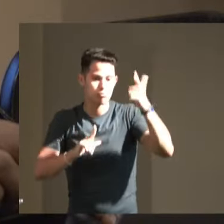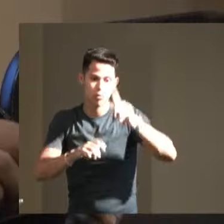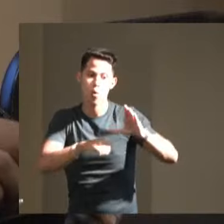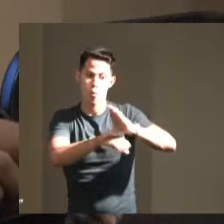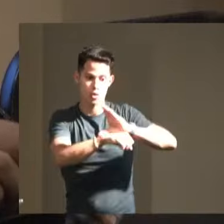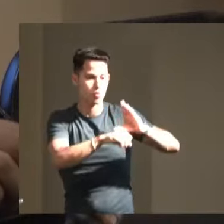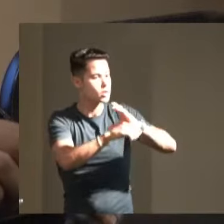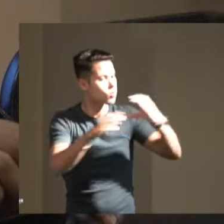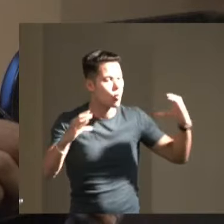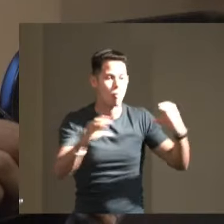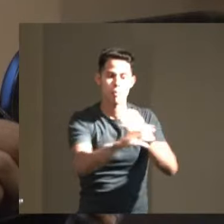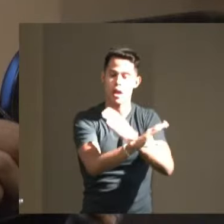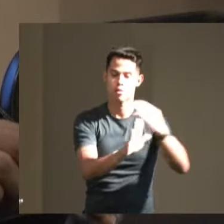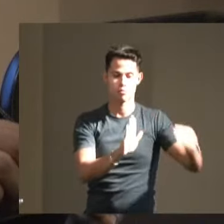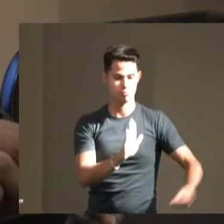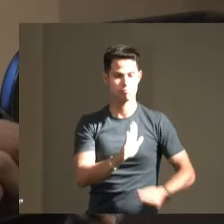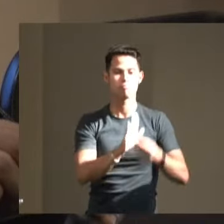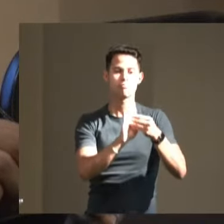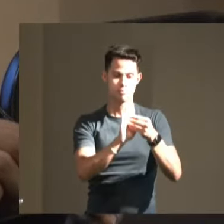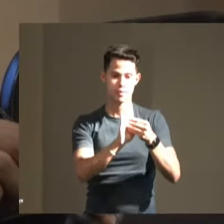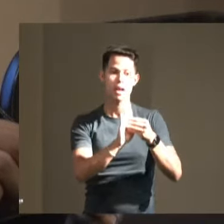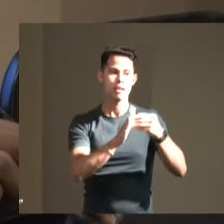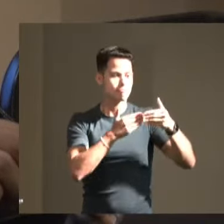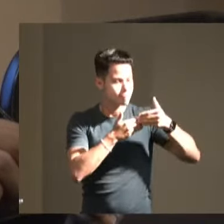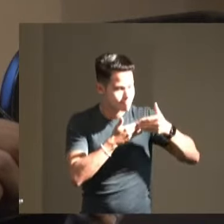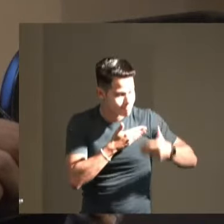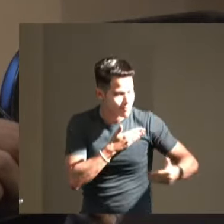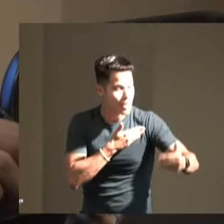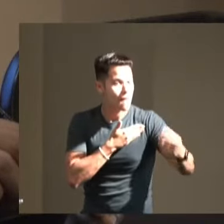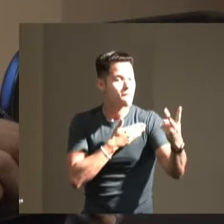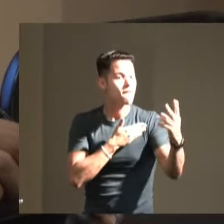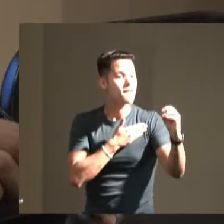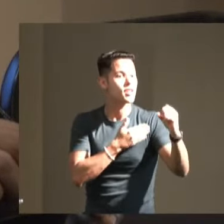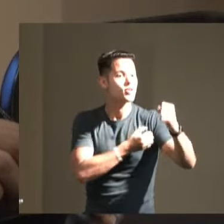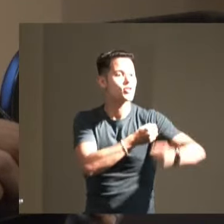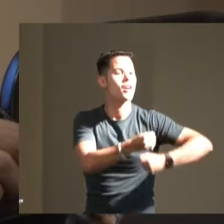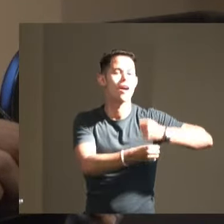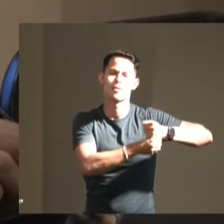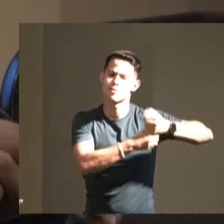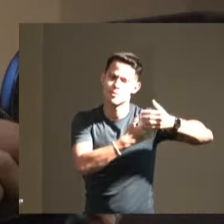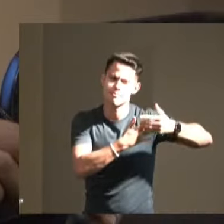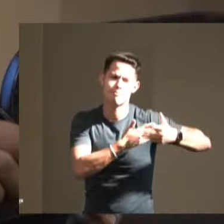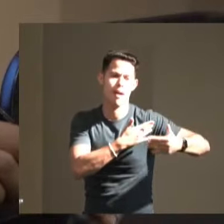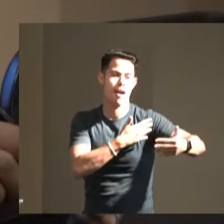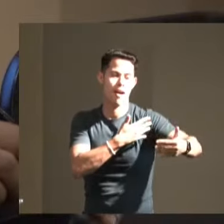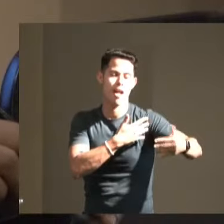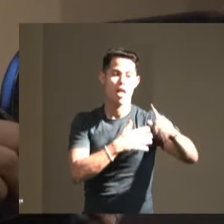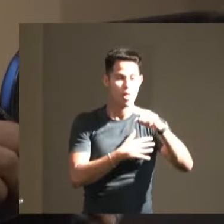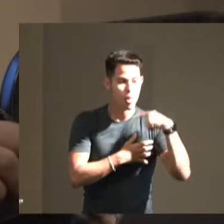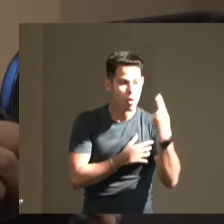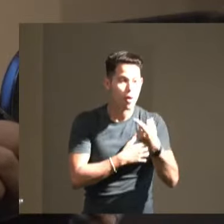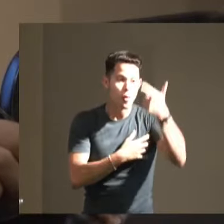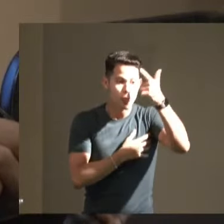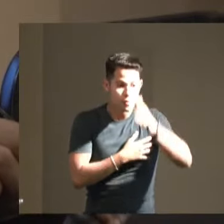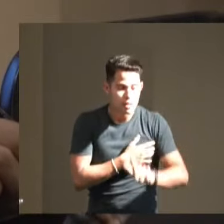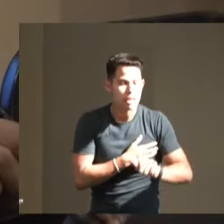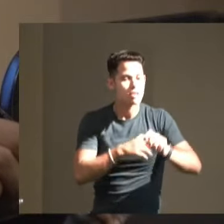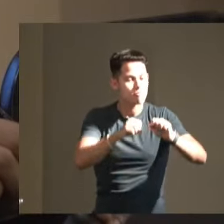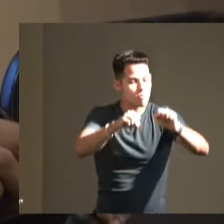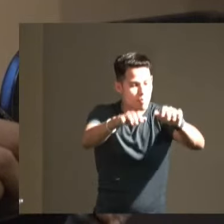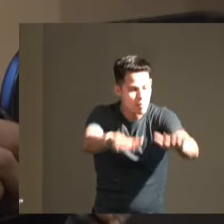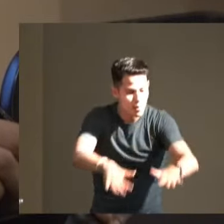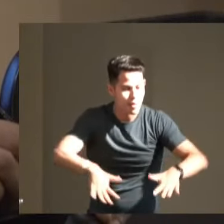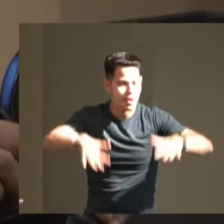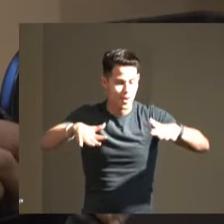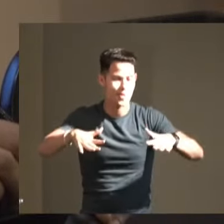aí, 20 anos depois, né, nós chegamos com a Convenção sobre os Direitos